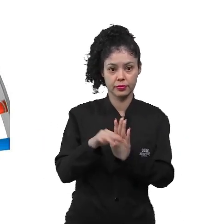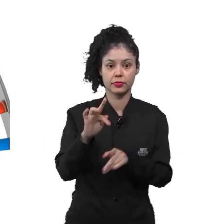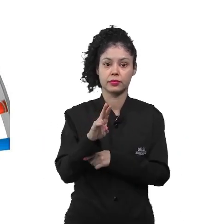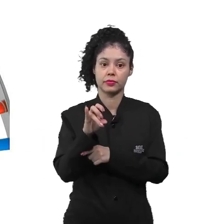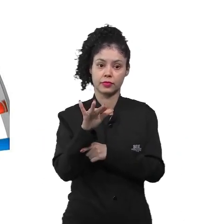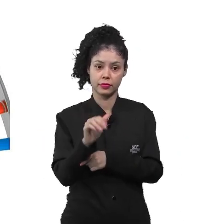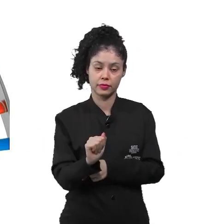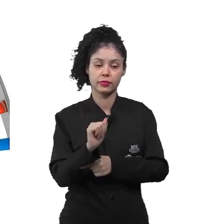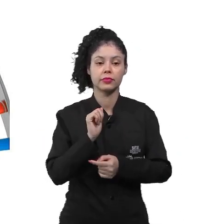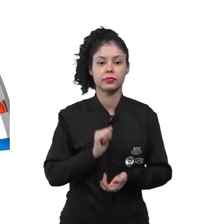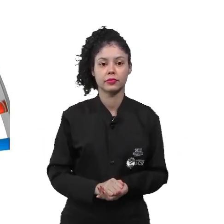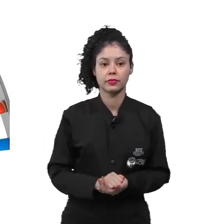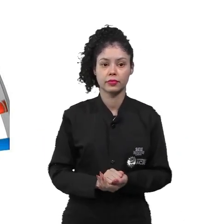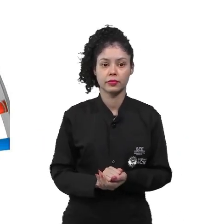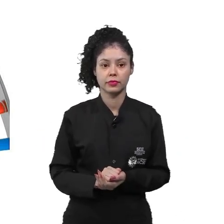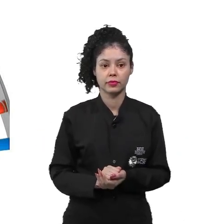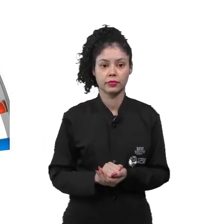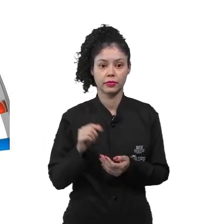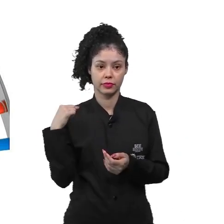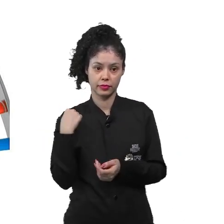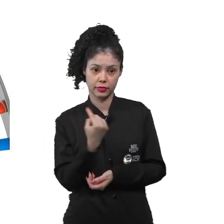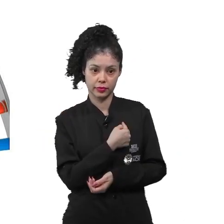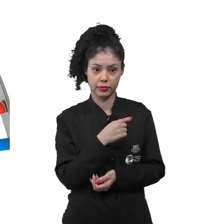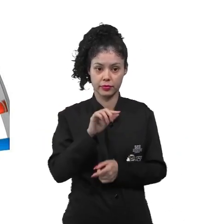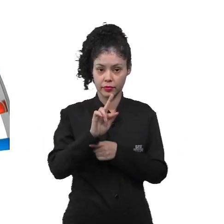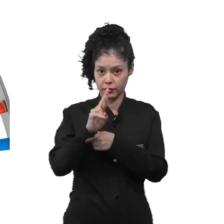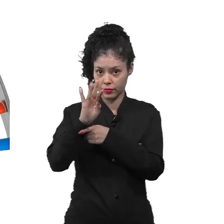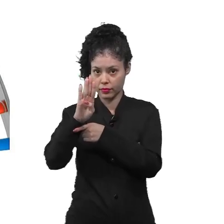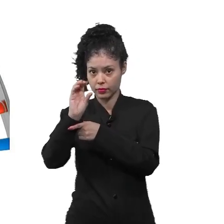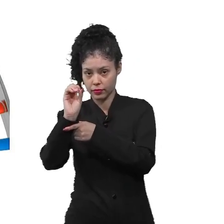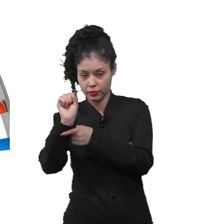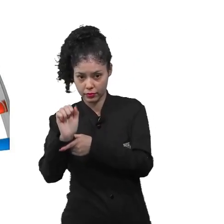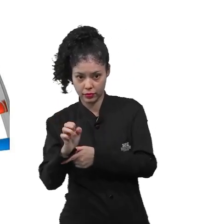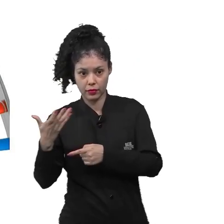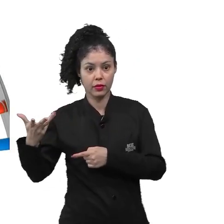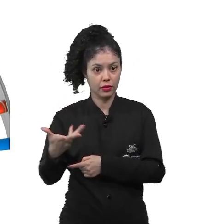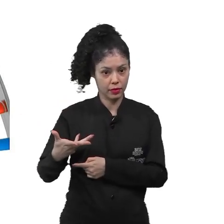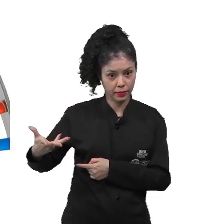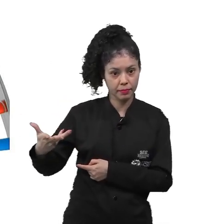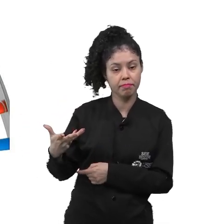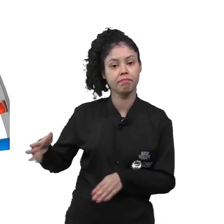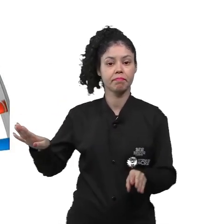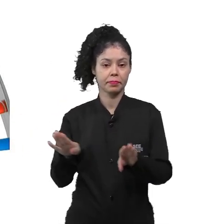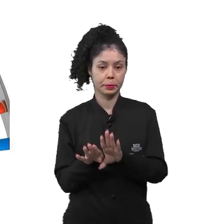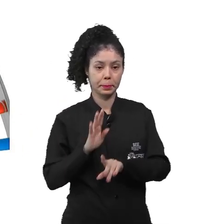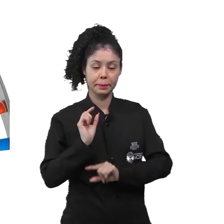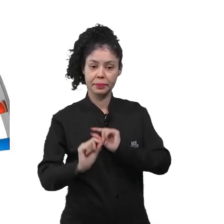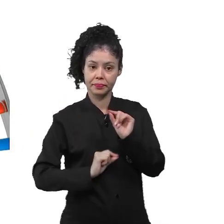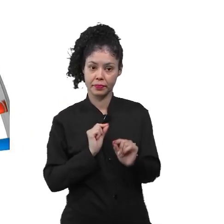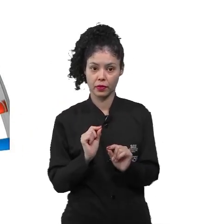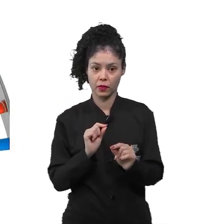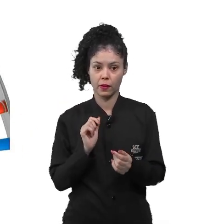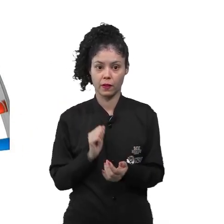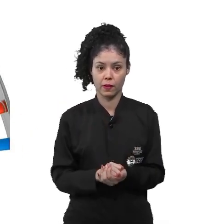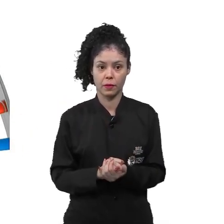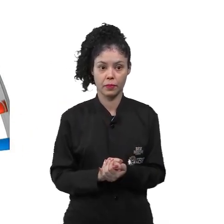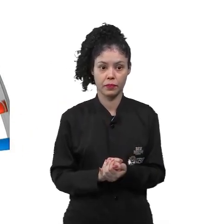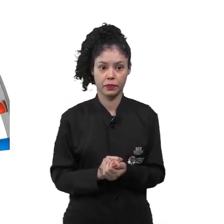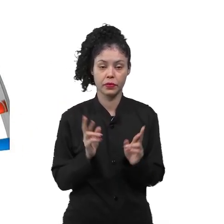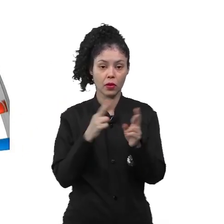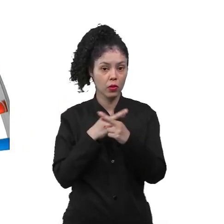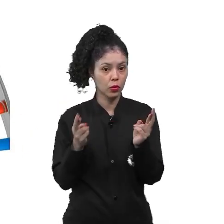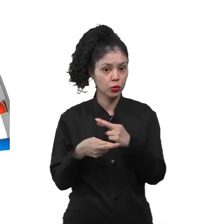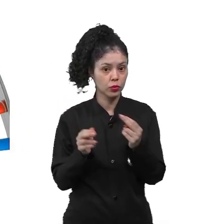fosfato, né? Aqui o fosfato, nós temos aqui a ribose e as bases nitrogenadas em relação